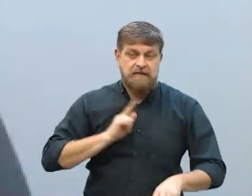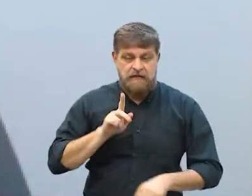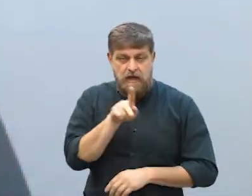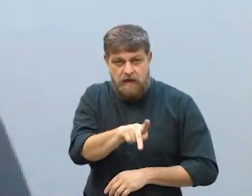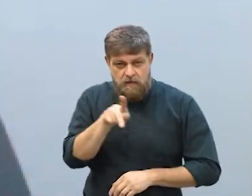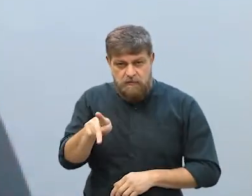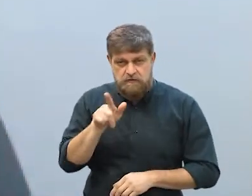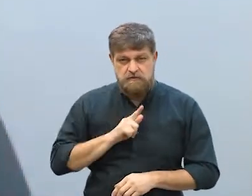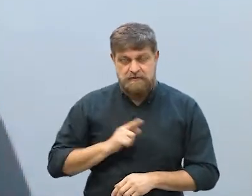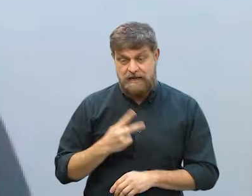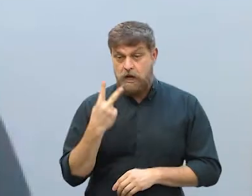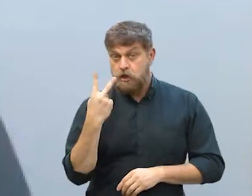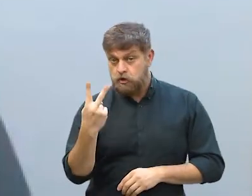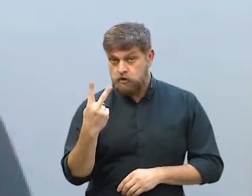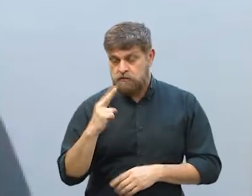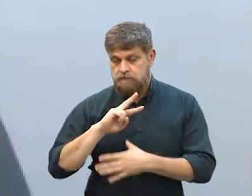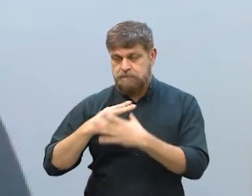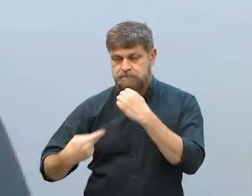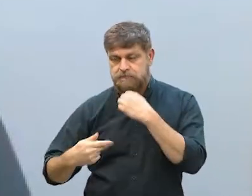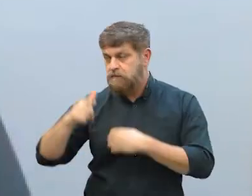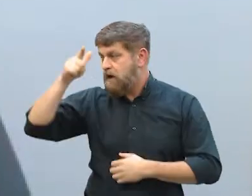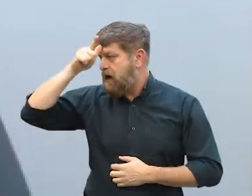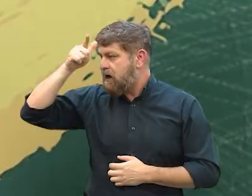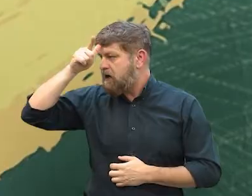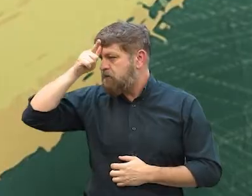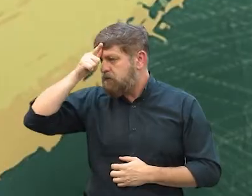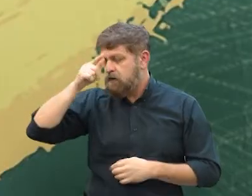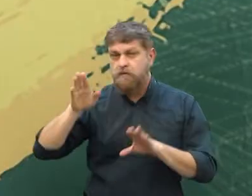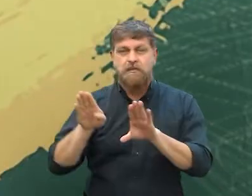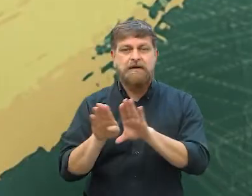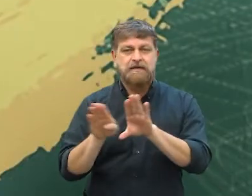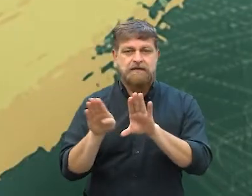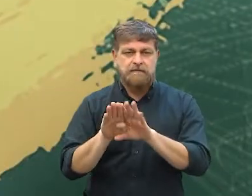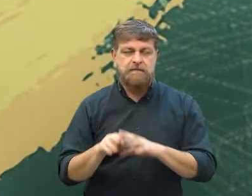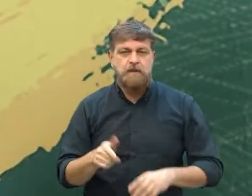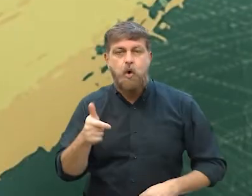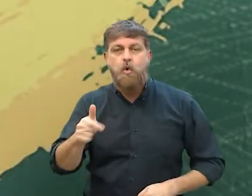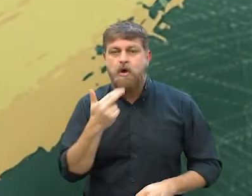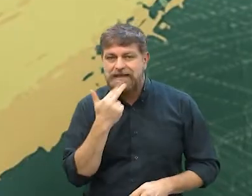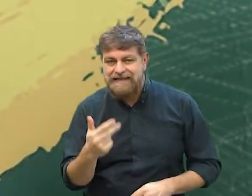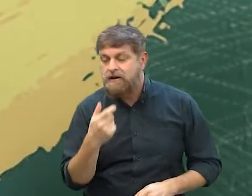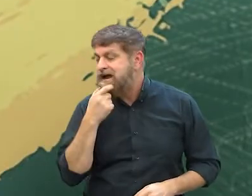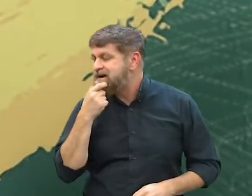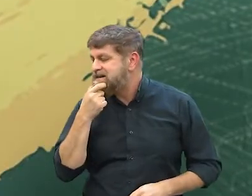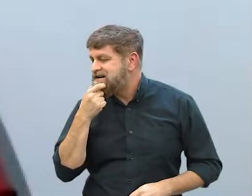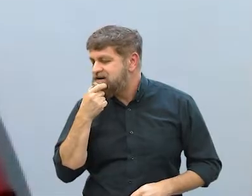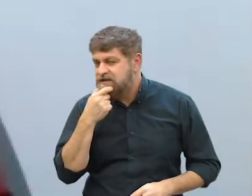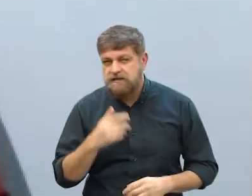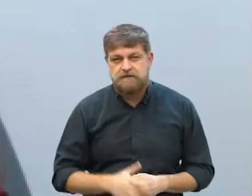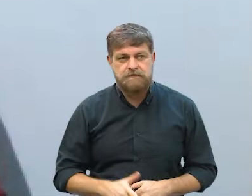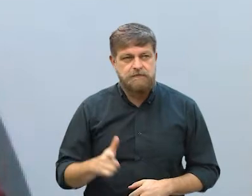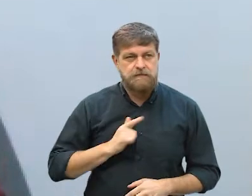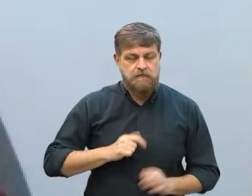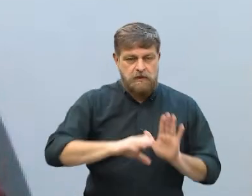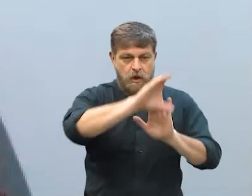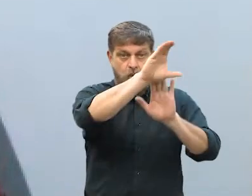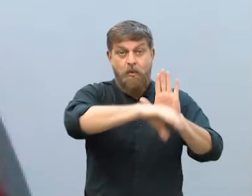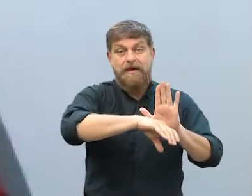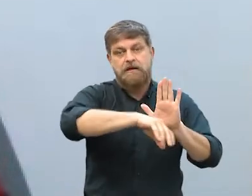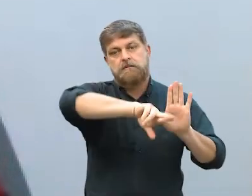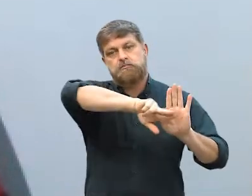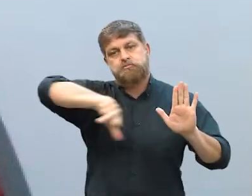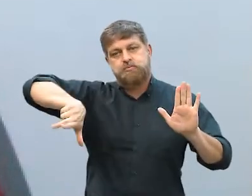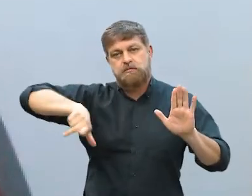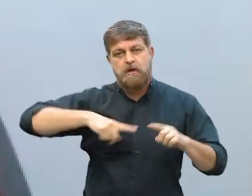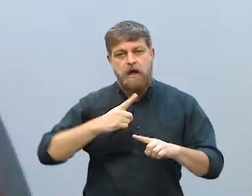Normalmente eles têm mais duas línguas, né, o alemão e o Perfeito. inglês. Então, o currículo é muito diferenciado. E por